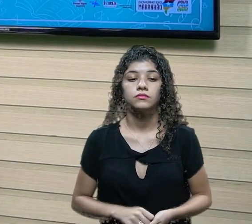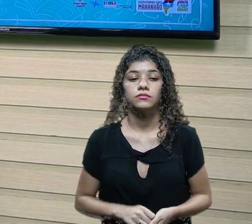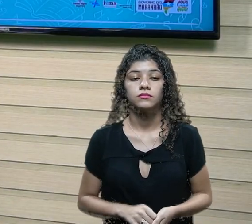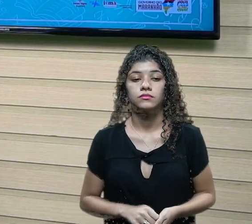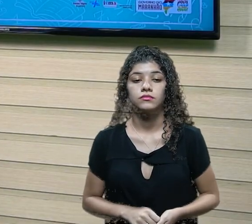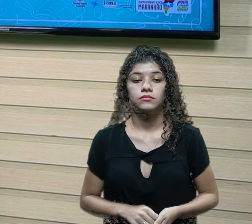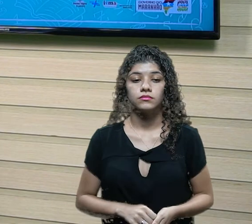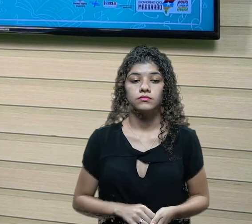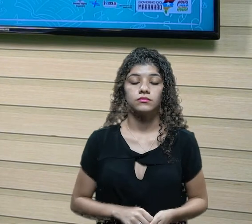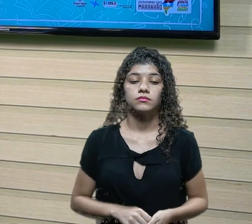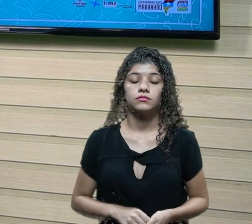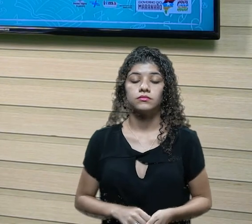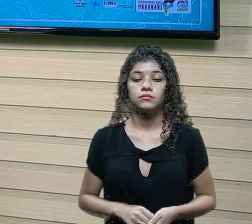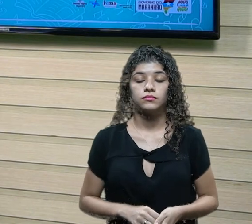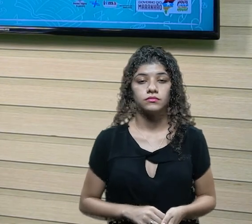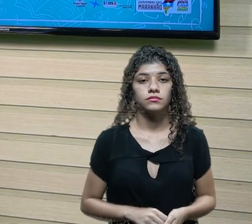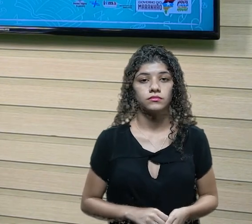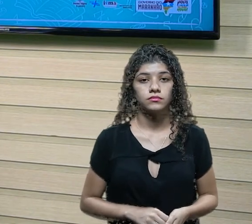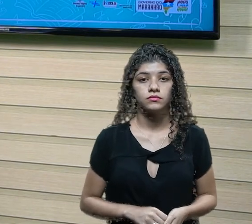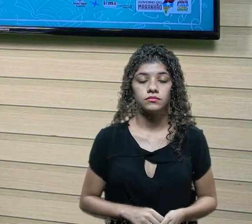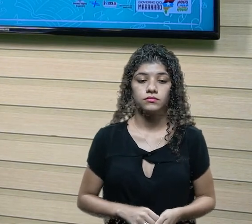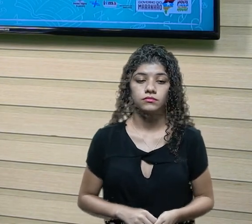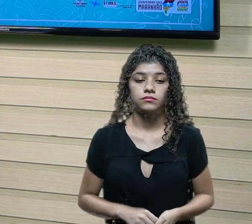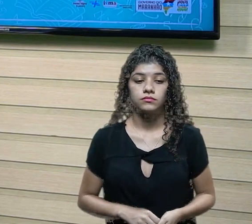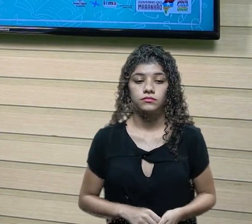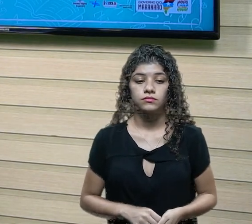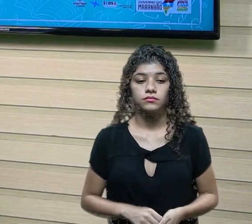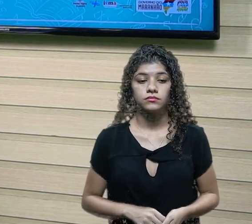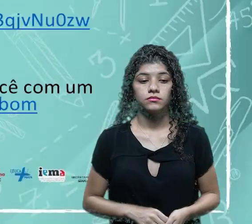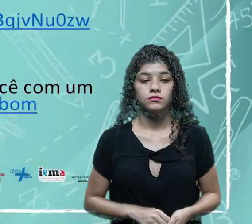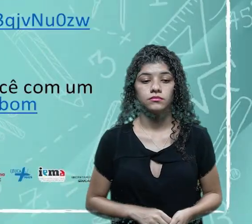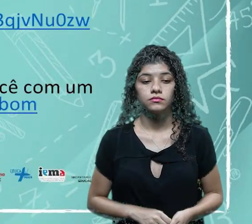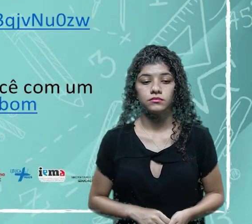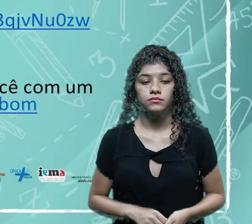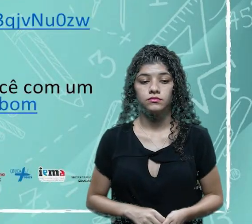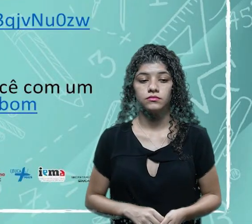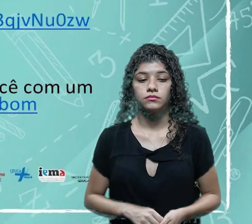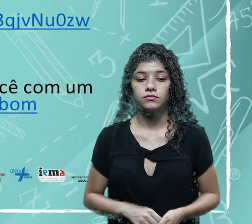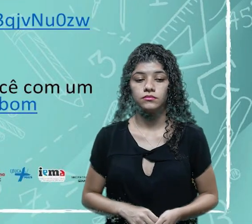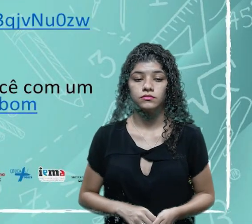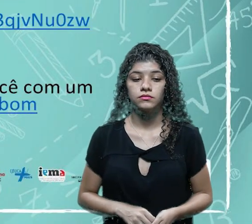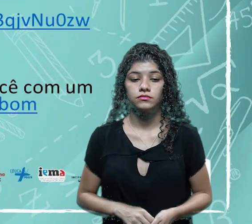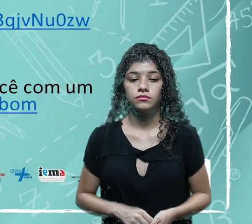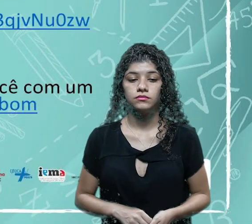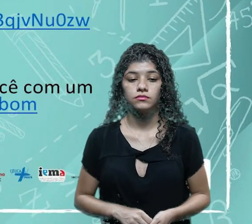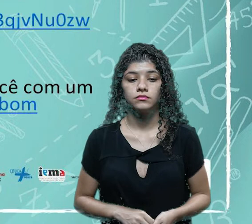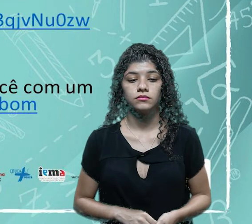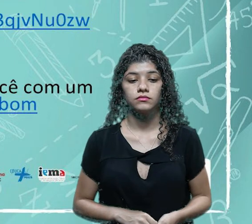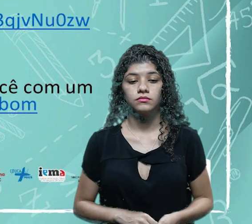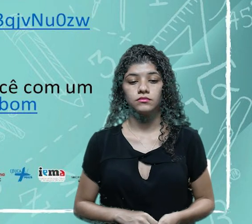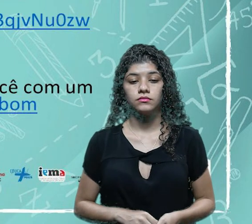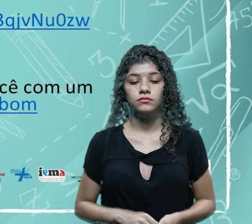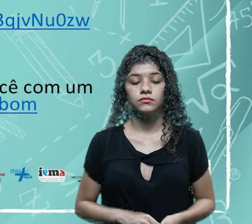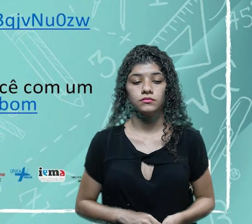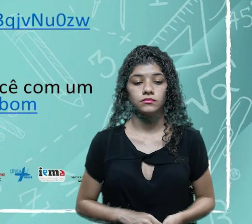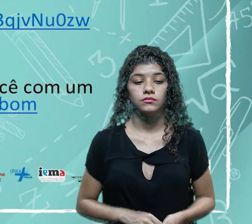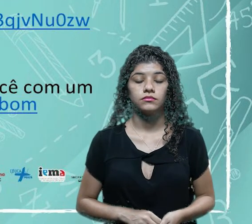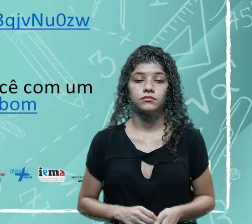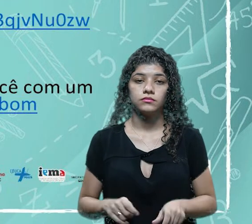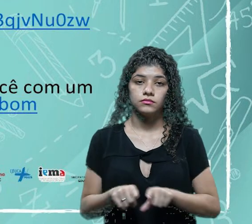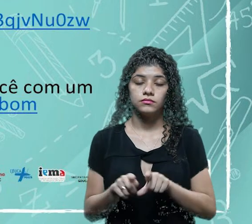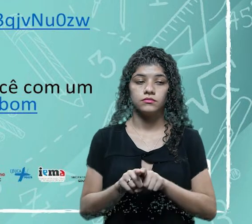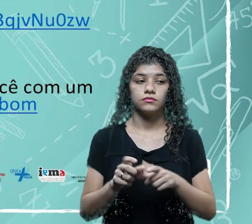reflexões periódicas do assunto abordado Norte Shopping né e agenda online